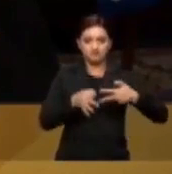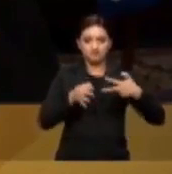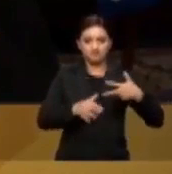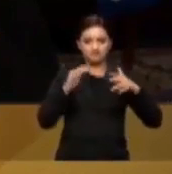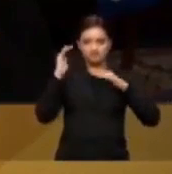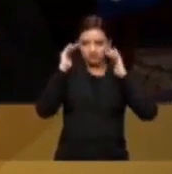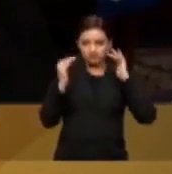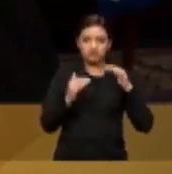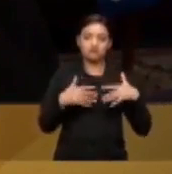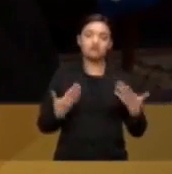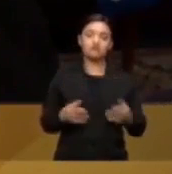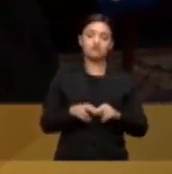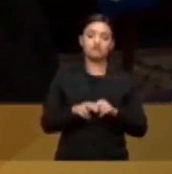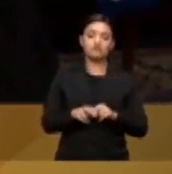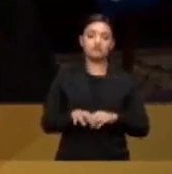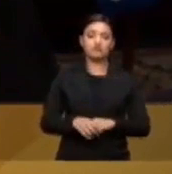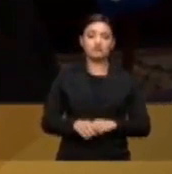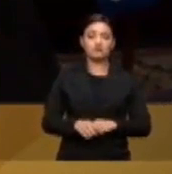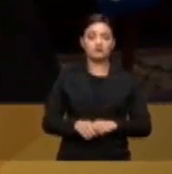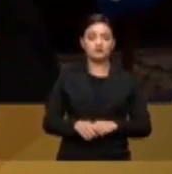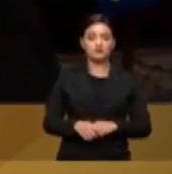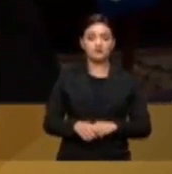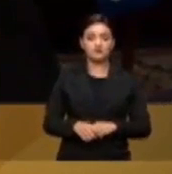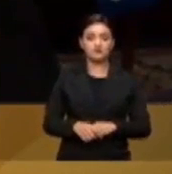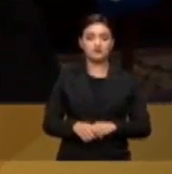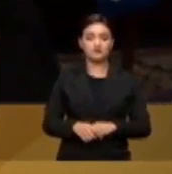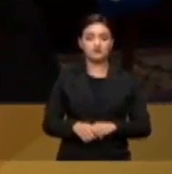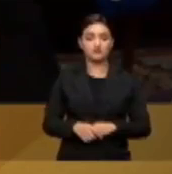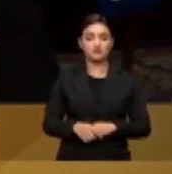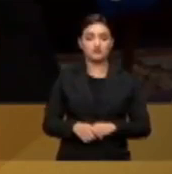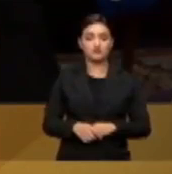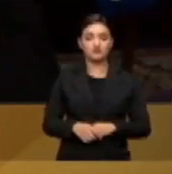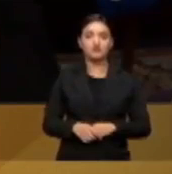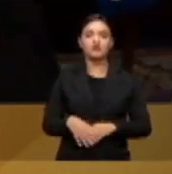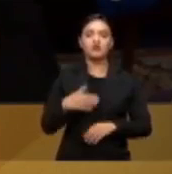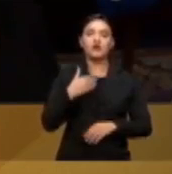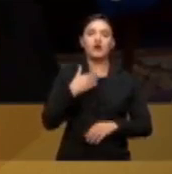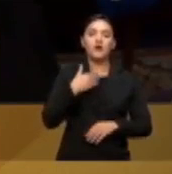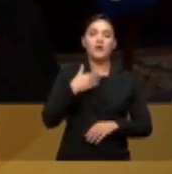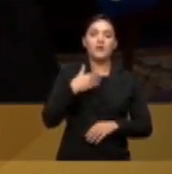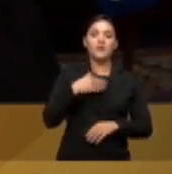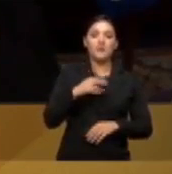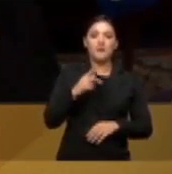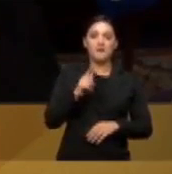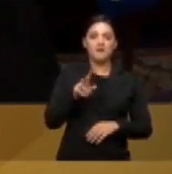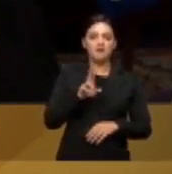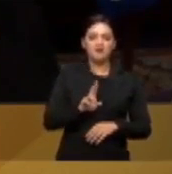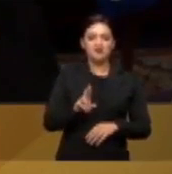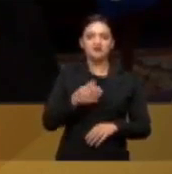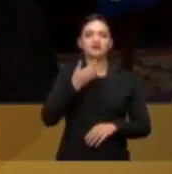razão de tudo quanto aqui é exposto, é que opina o Procurador-Geral da República